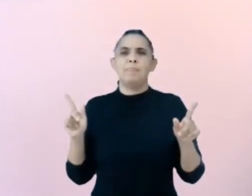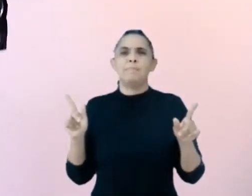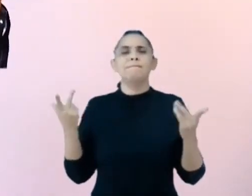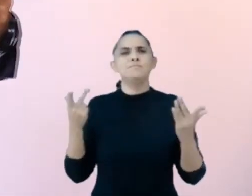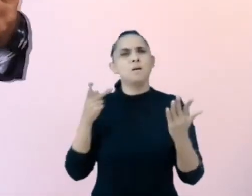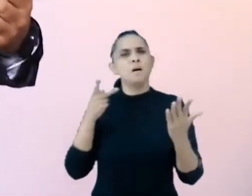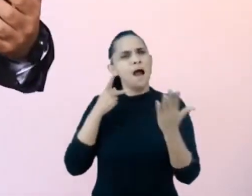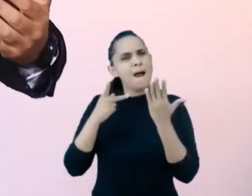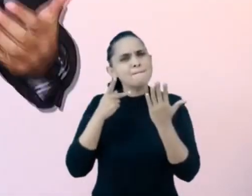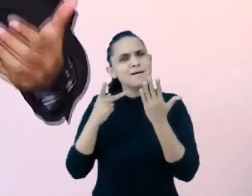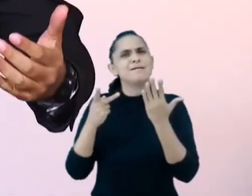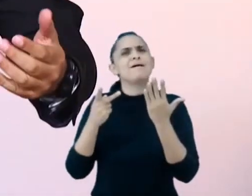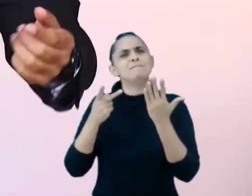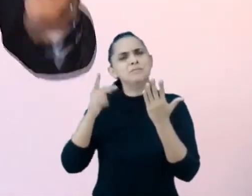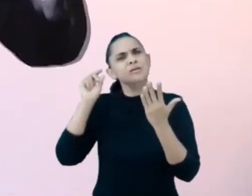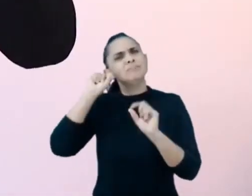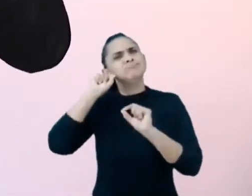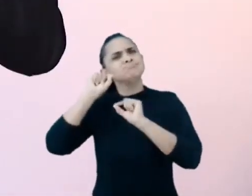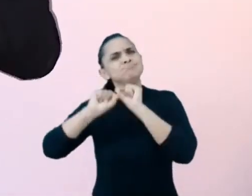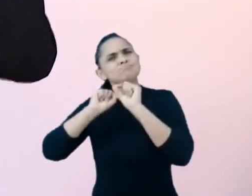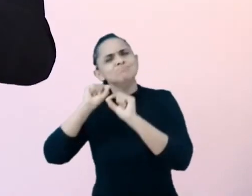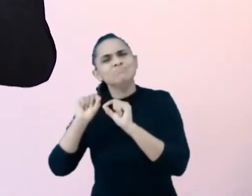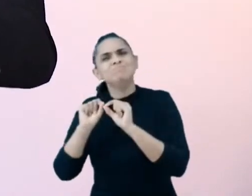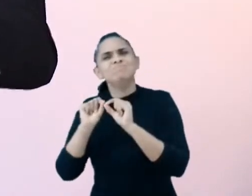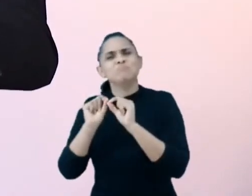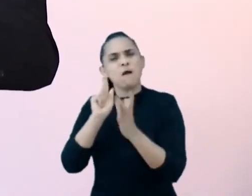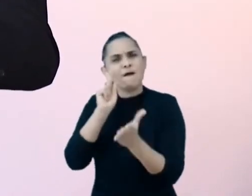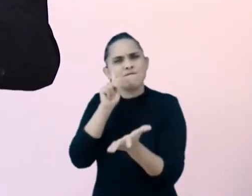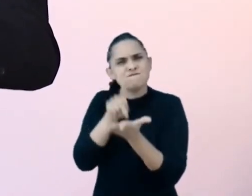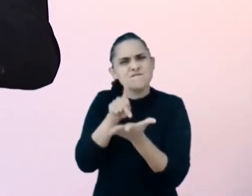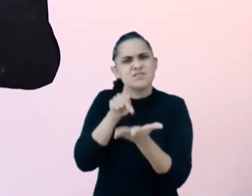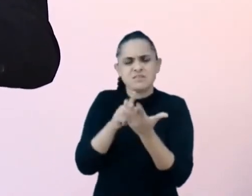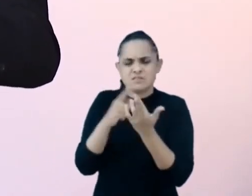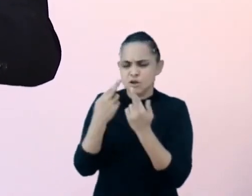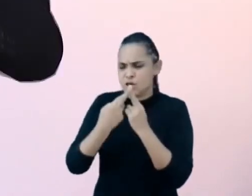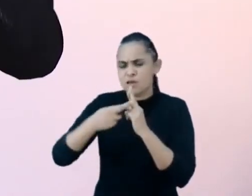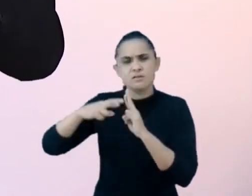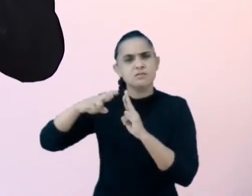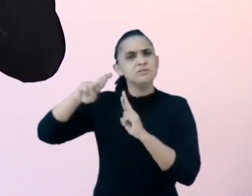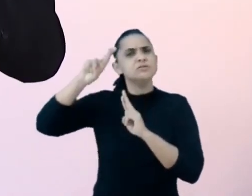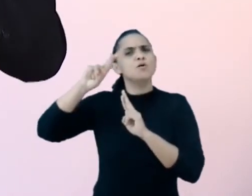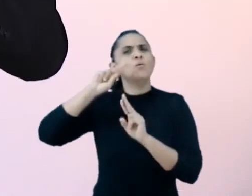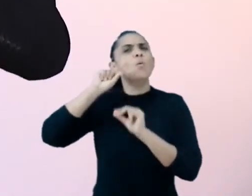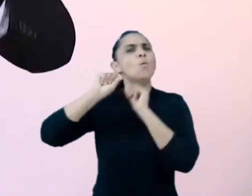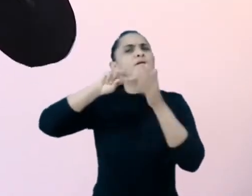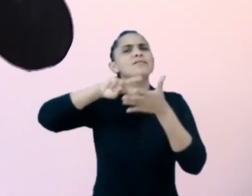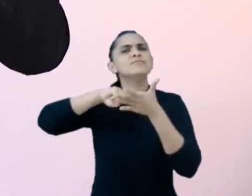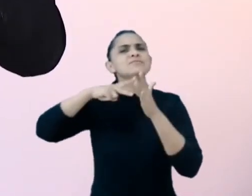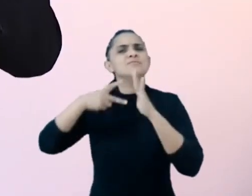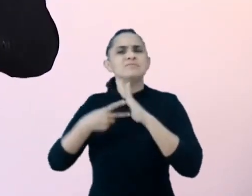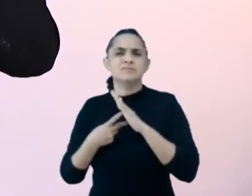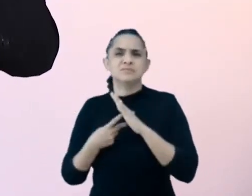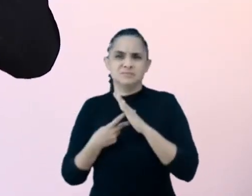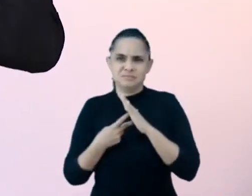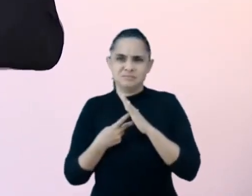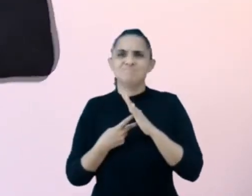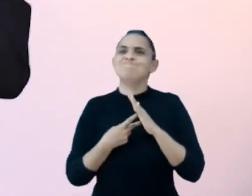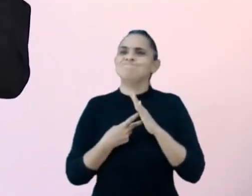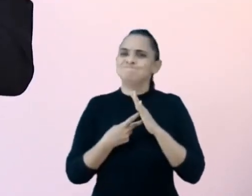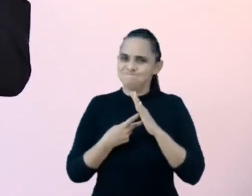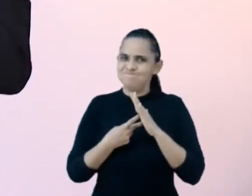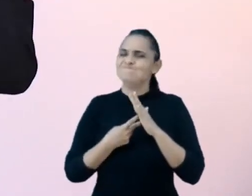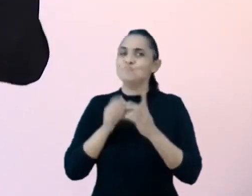muito rica, ela quer dizer que a verdadeira religião, ela se manifesta através do